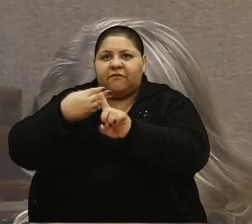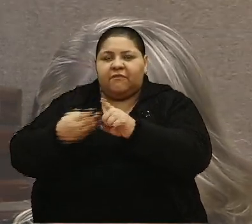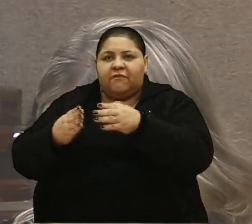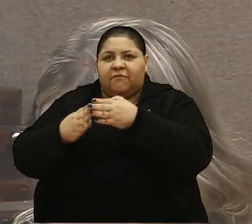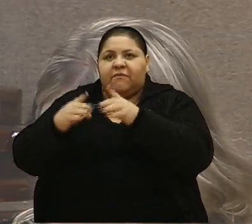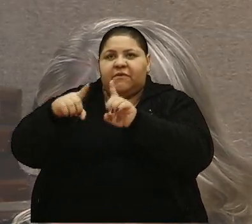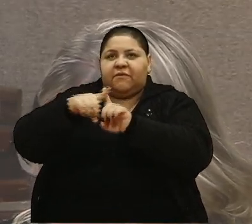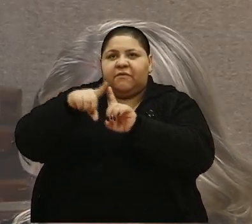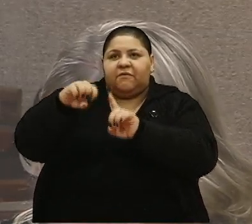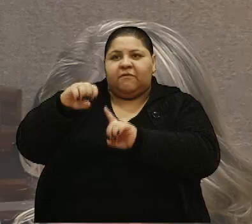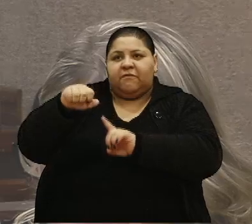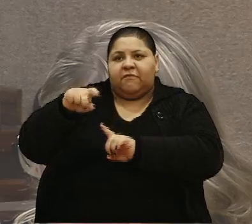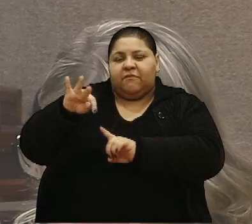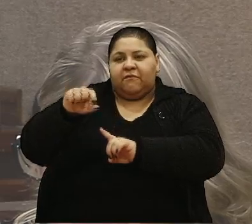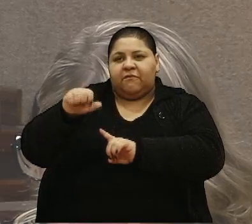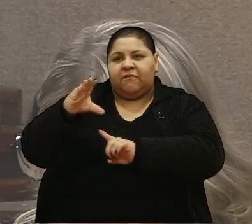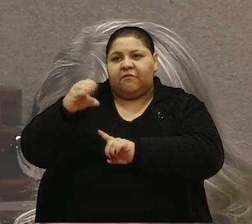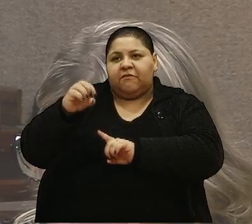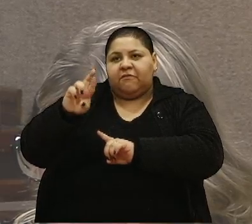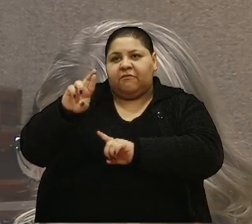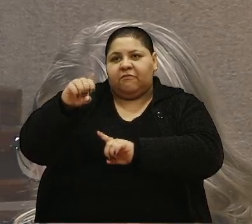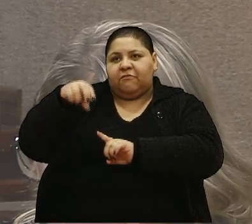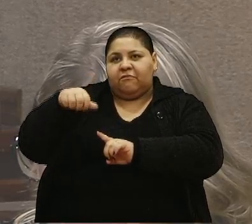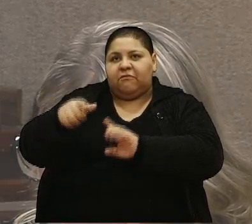Santa Corona. Mostra que o nosso